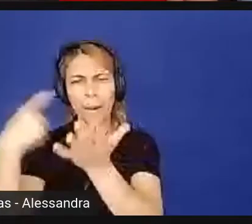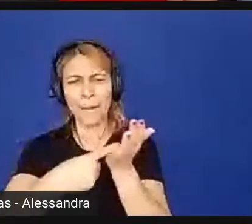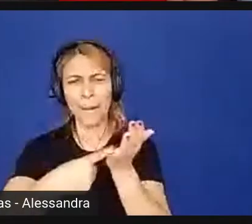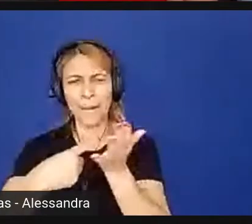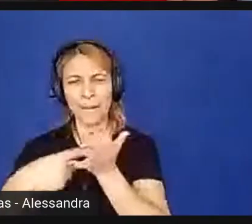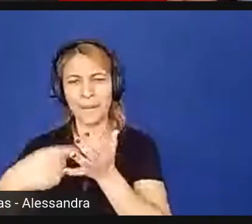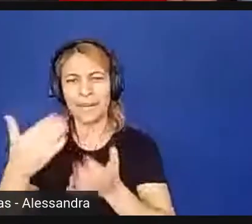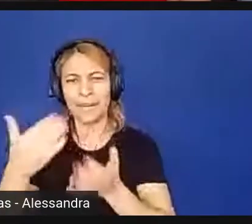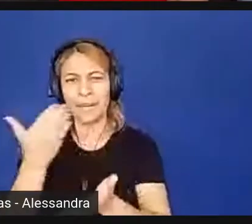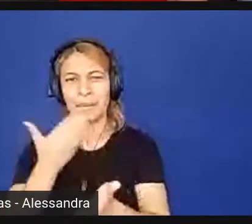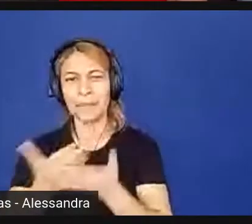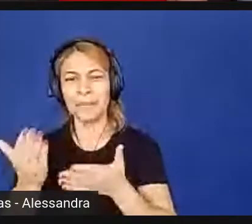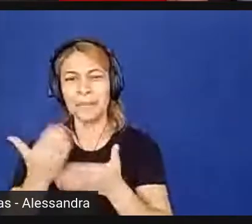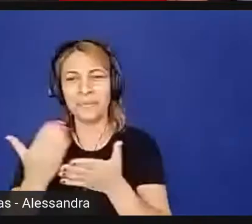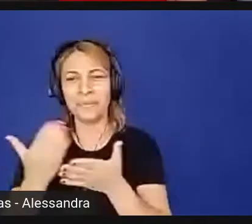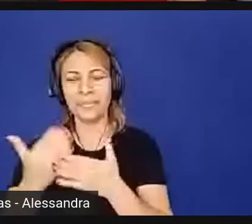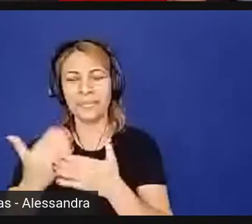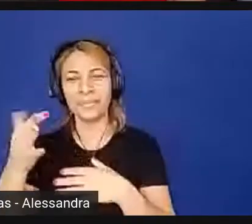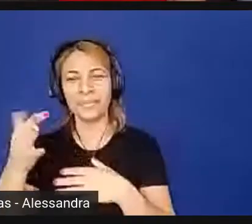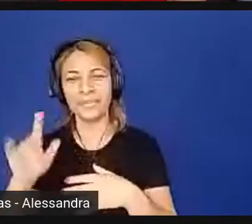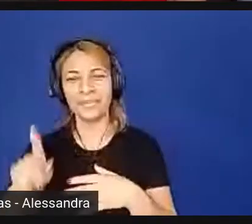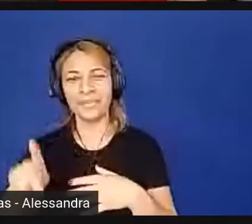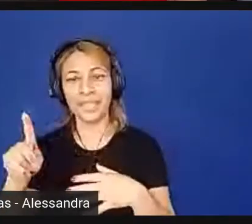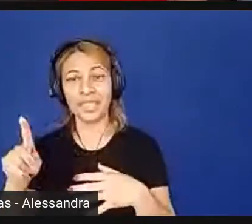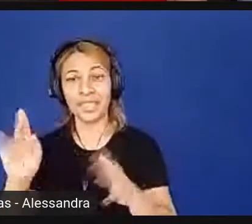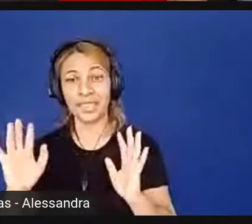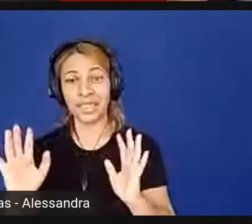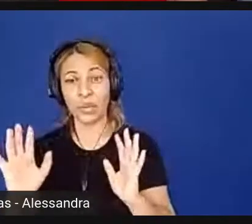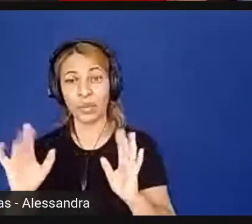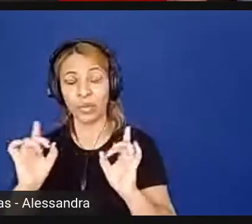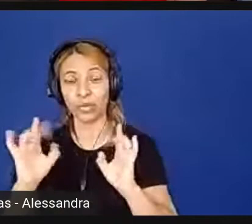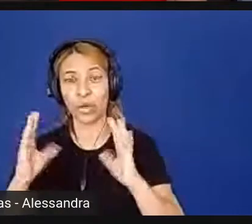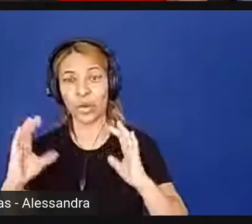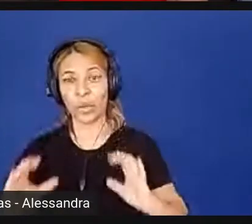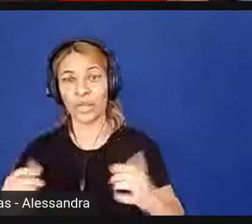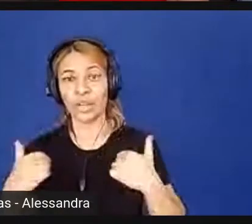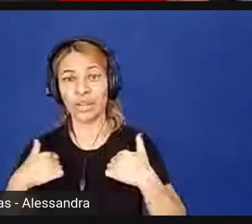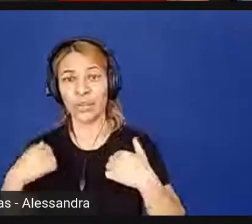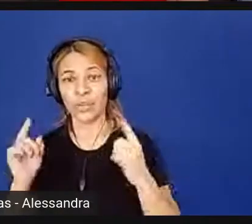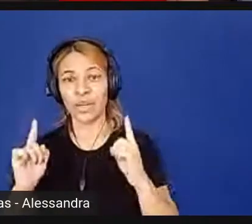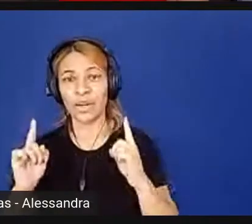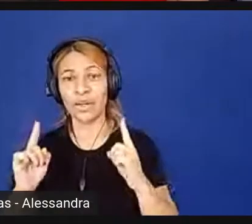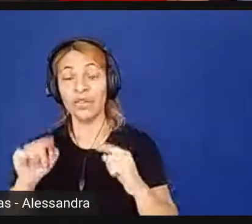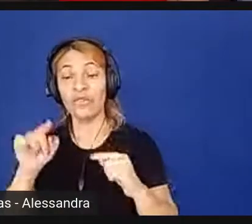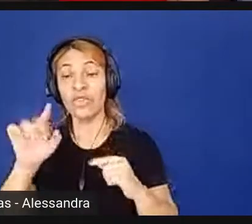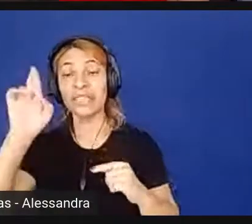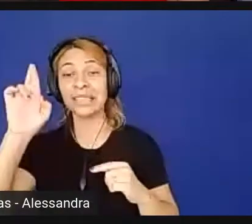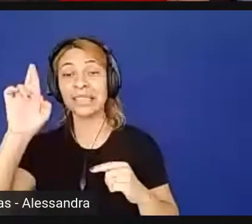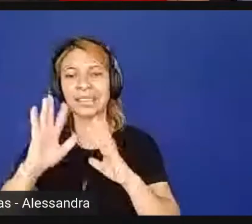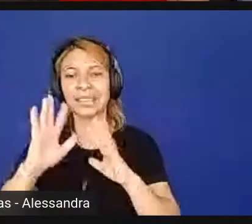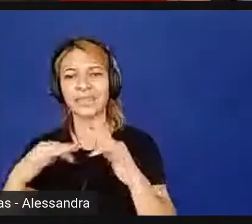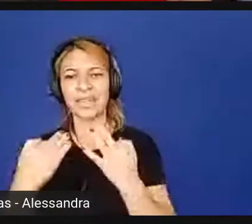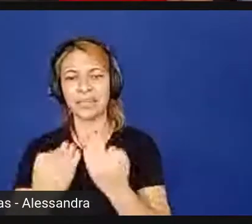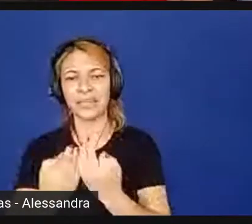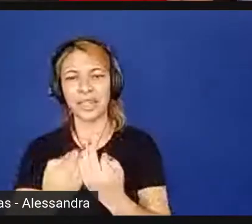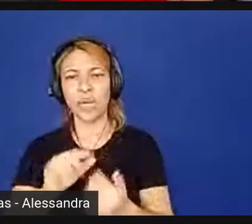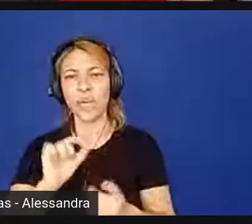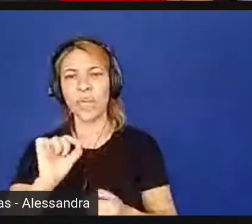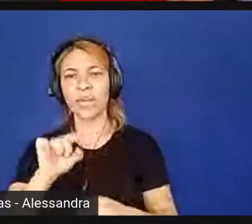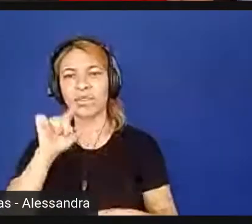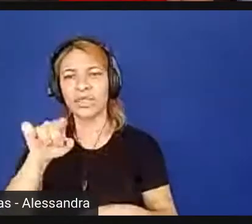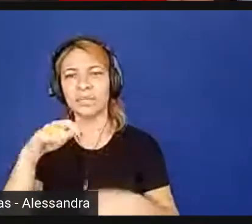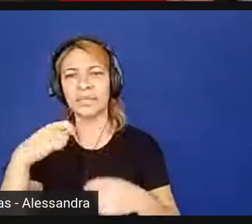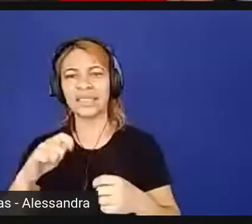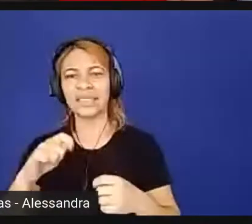só vendo a minha conduta. Se você é chefe de família, por exemplo, o que você precisa ter de controle para garantir